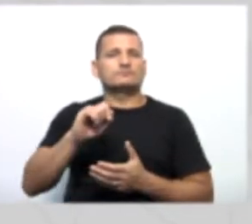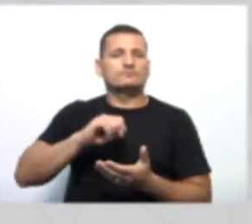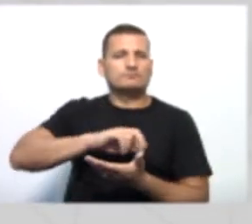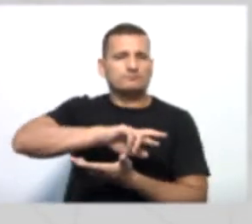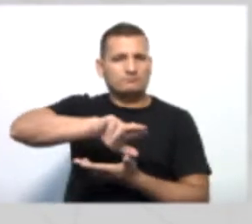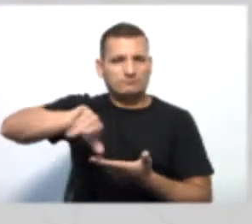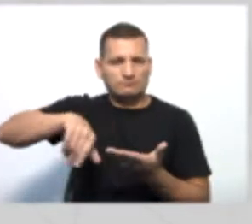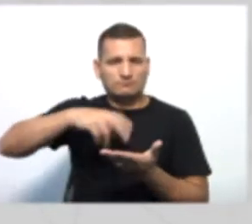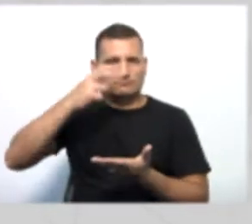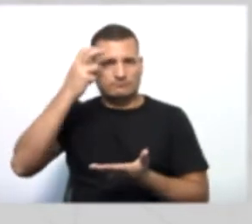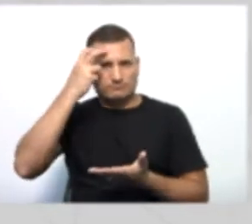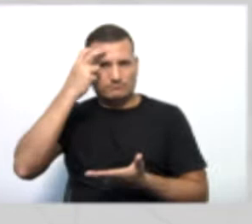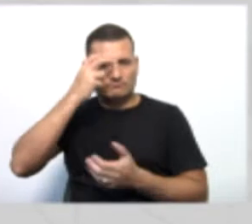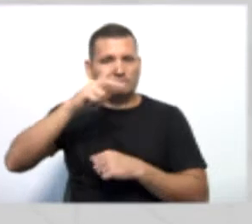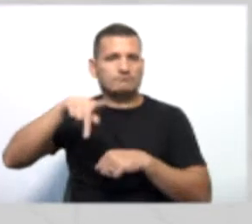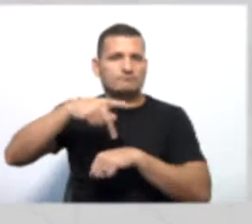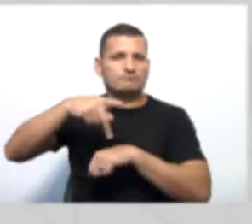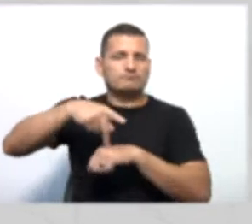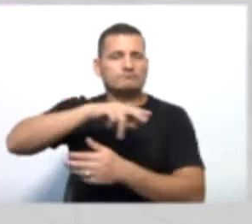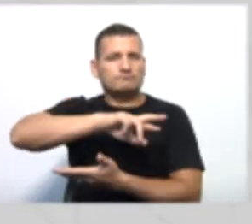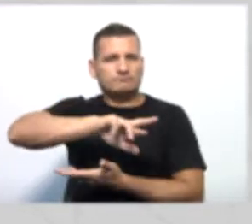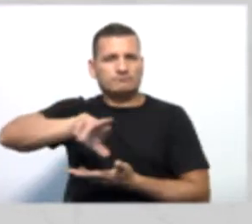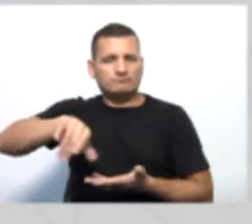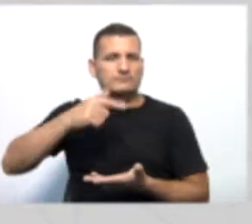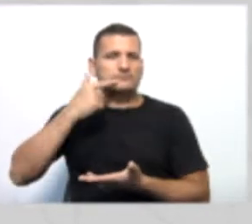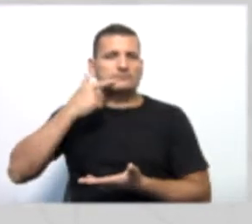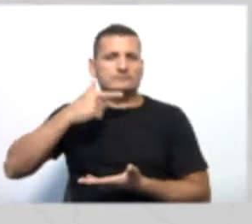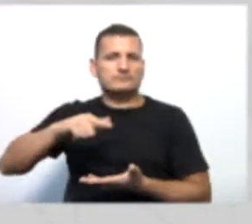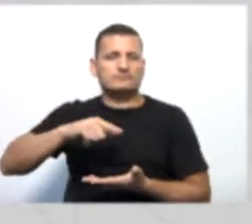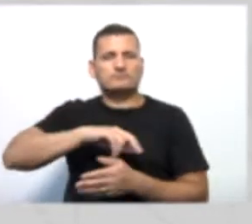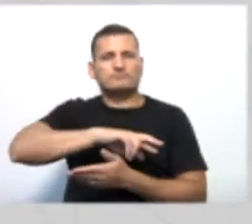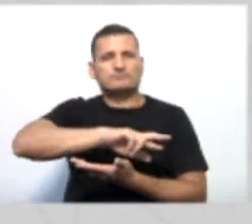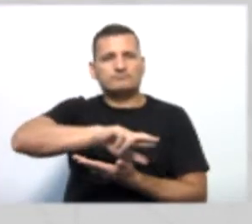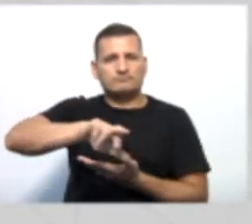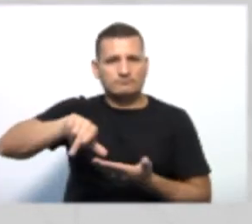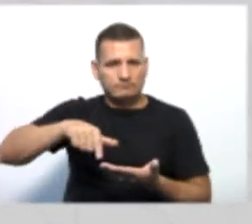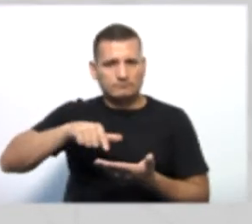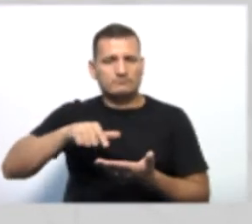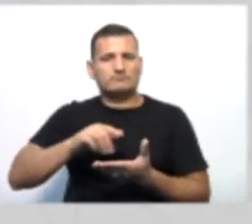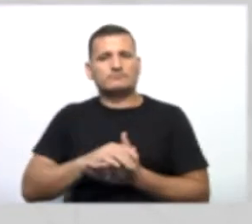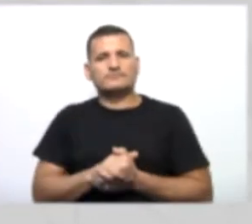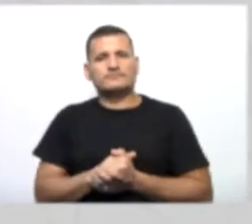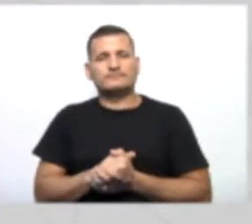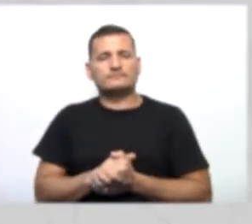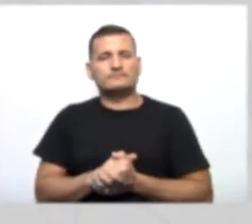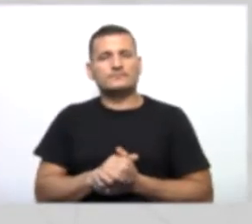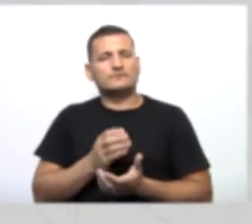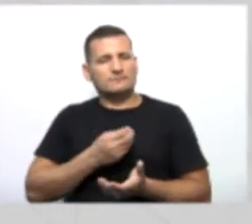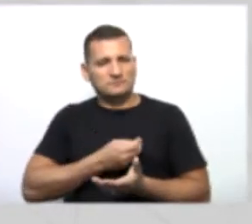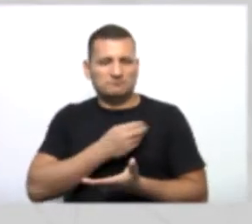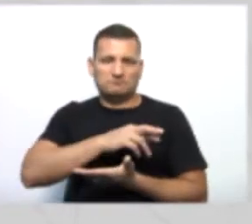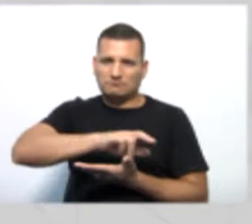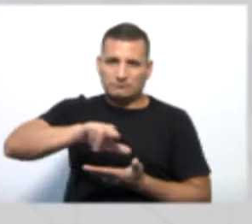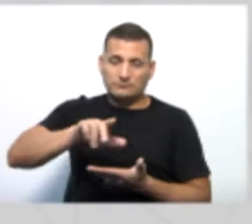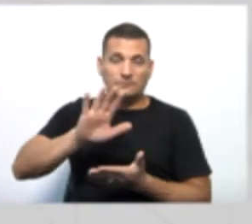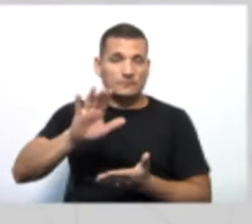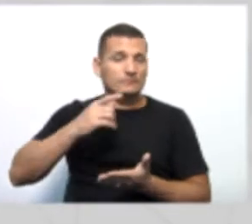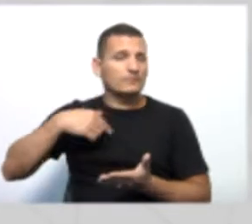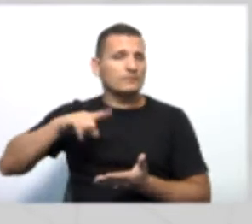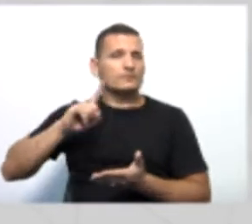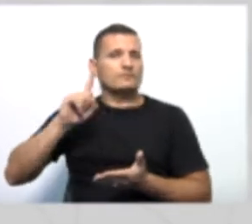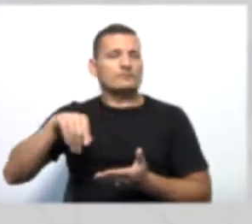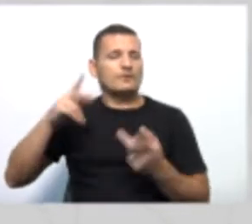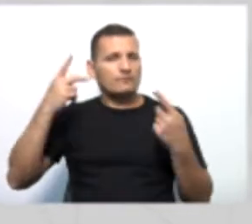diversidade de culturas, vários países, várias línguas, várias pessoas e formas de vida, somos uma família humana e